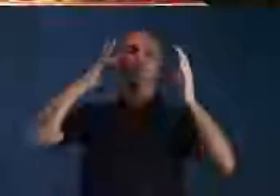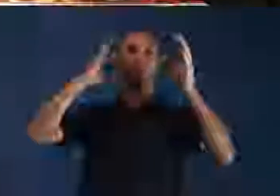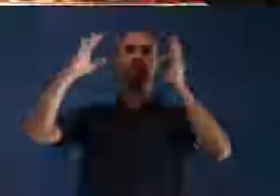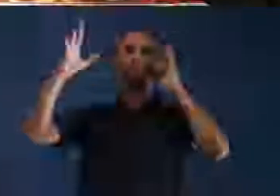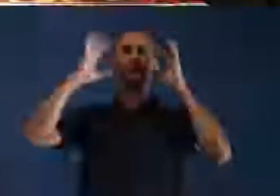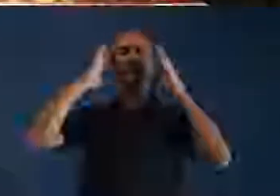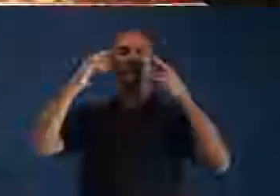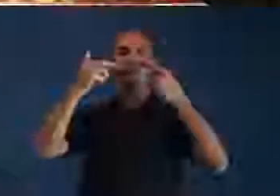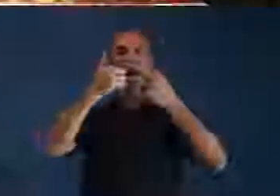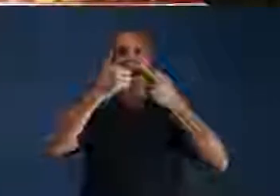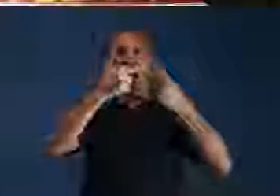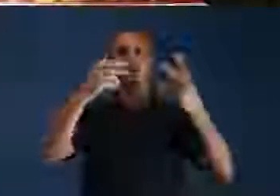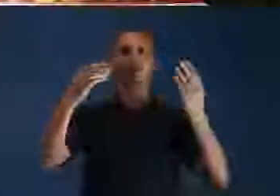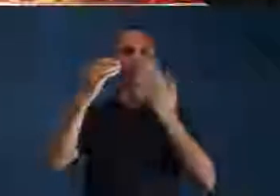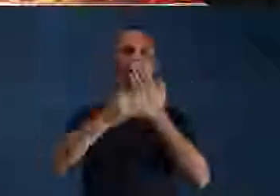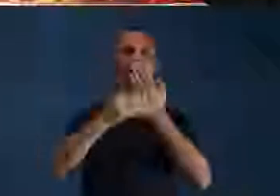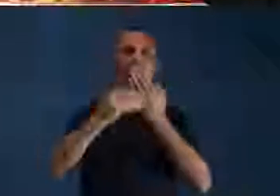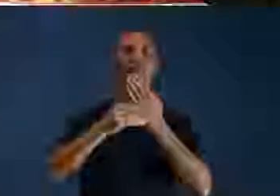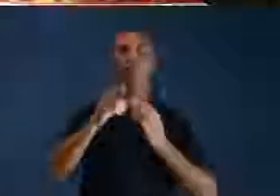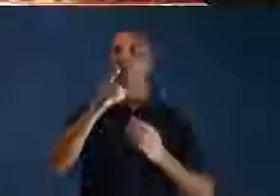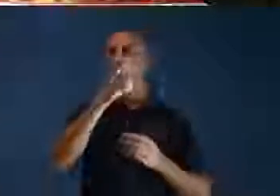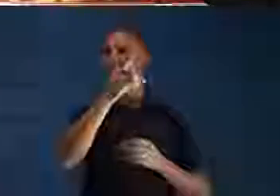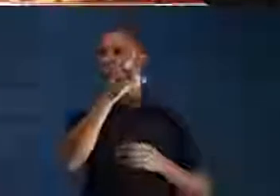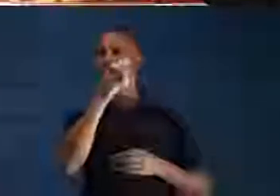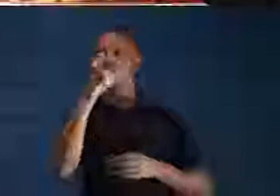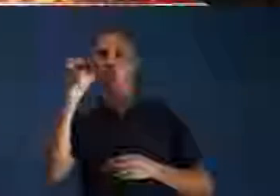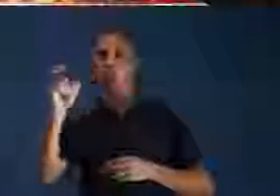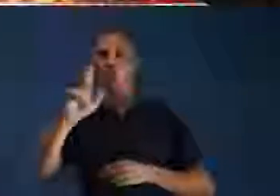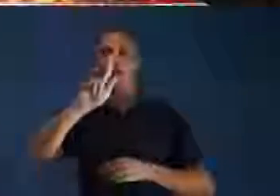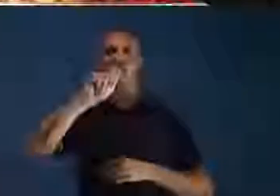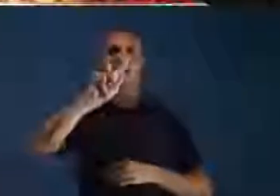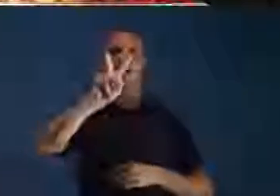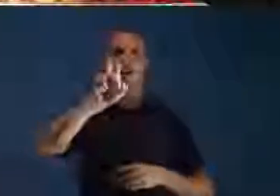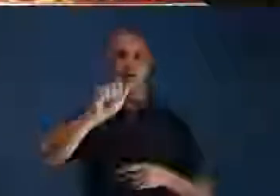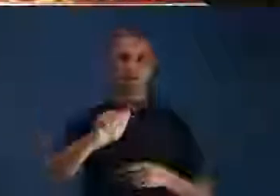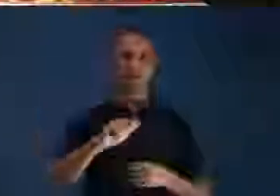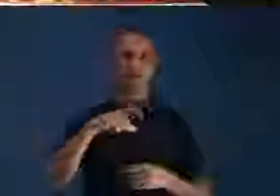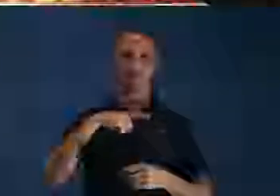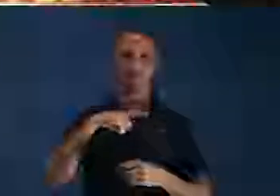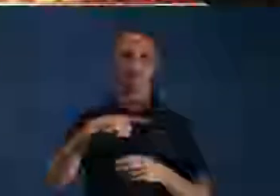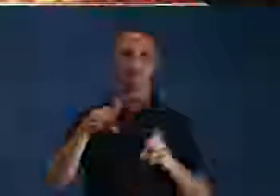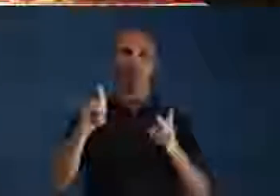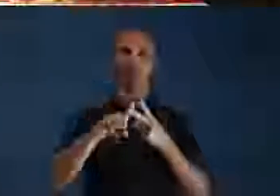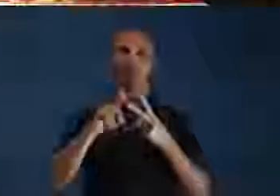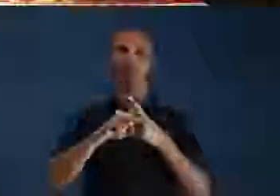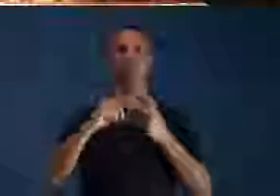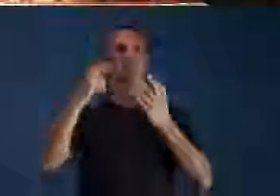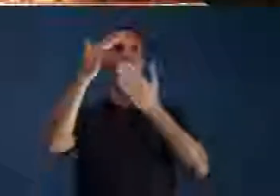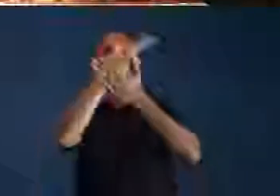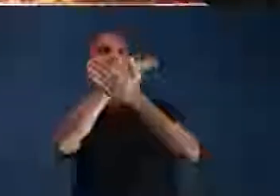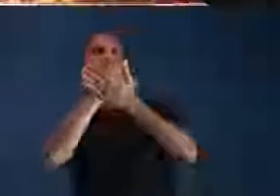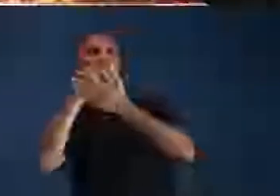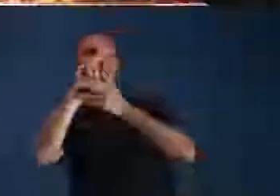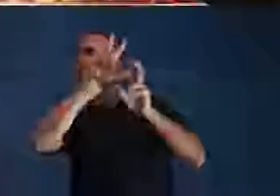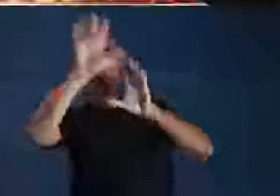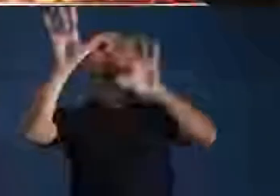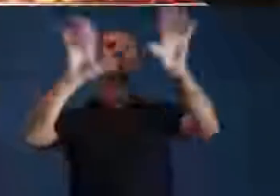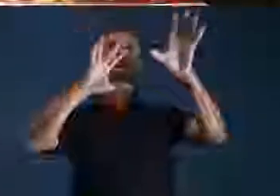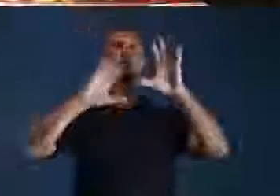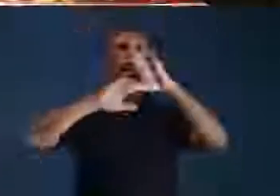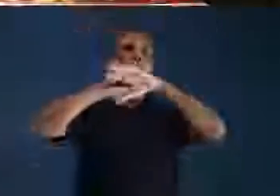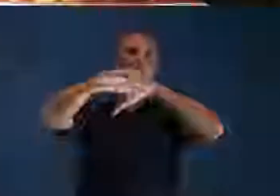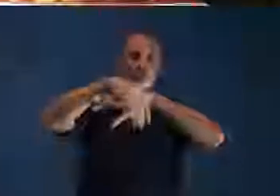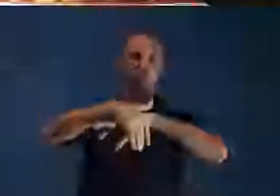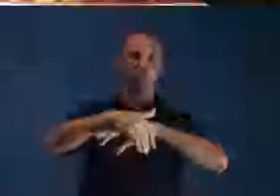sobre algumas obras. O Crime da Gávea, de 2003, de Marcílio Moraes, Paisagens Noturnas, do mesmo ano, de Vera Carvalho